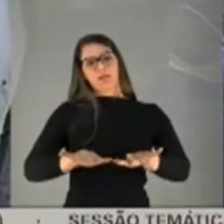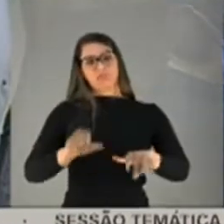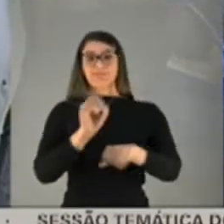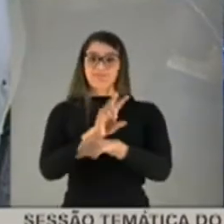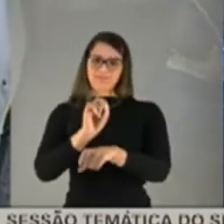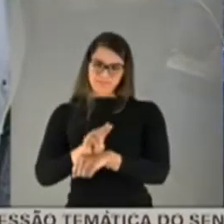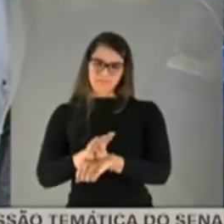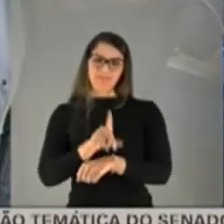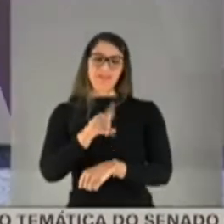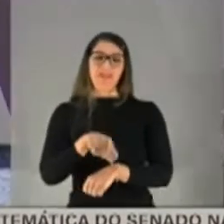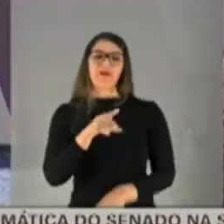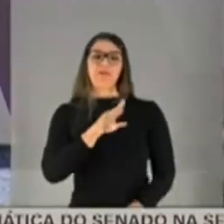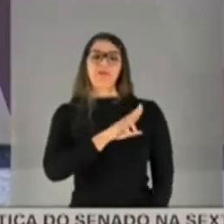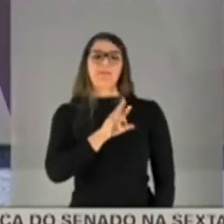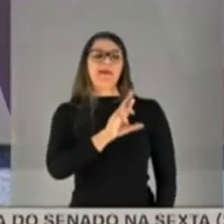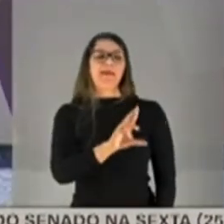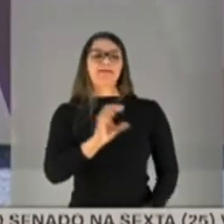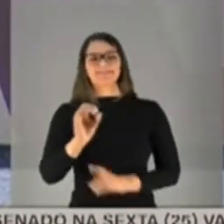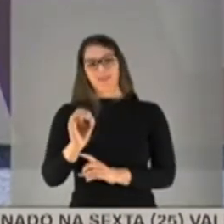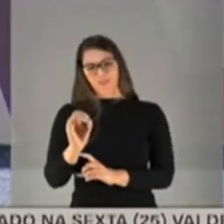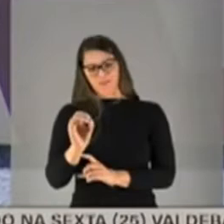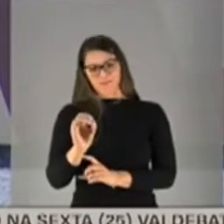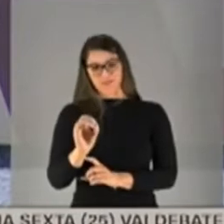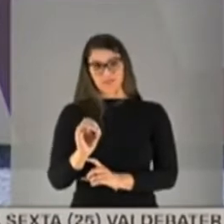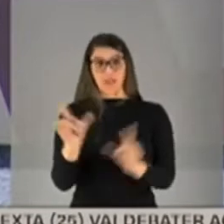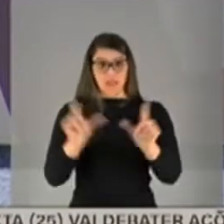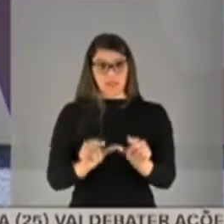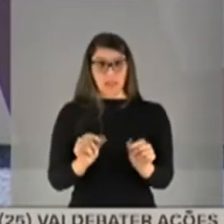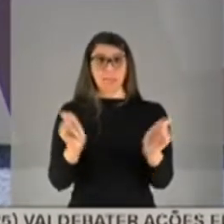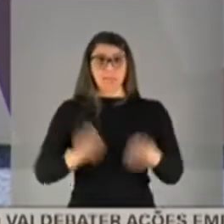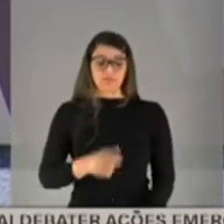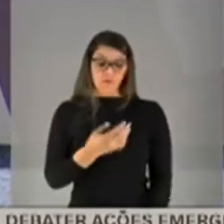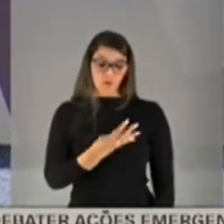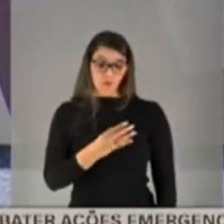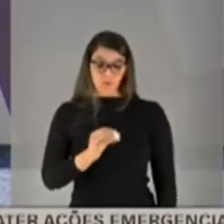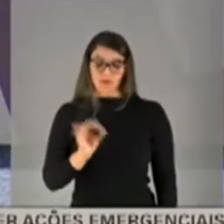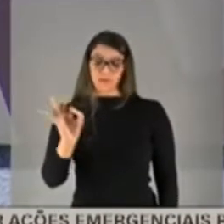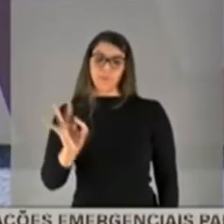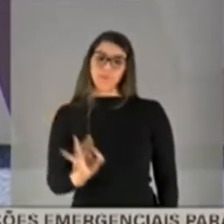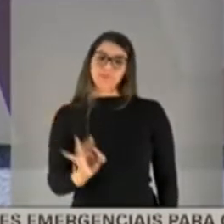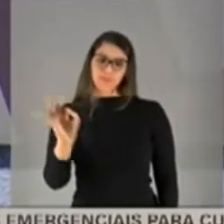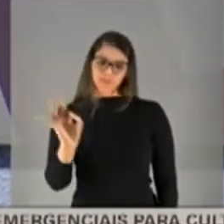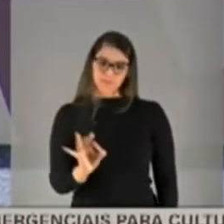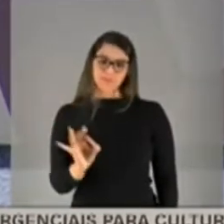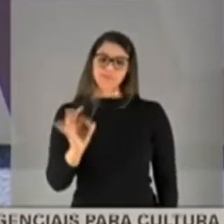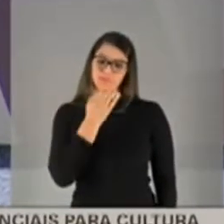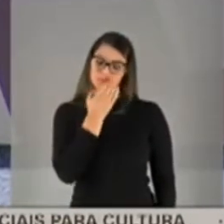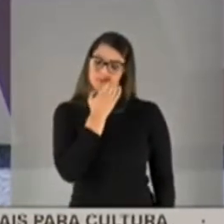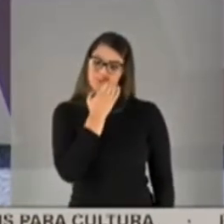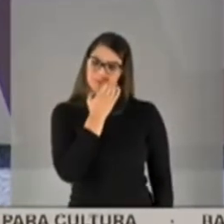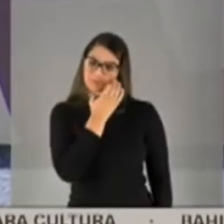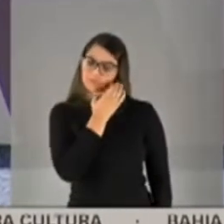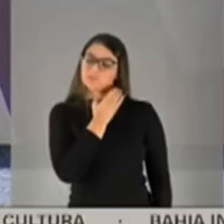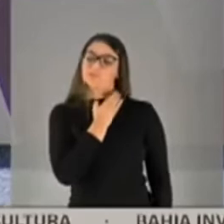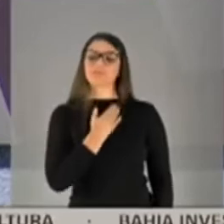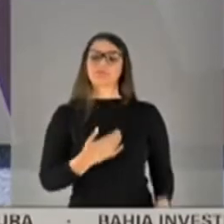famoso R0 que a gente escuta falar. 40%, senhoras e senhores. 40%. Embaixo tem uma ilustração sobre o que é o R0, a gente pode voltar a isso, mas